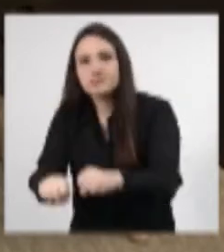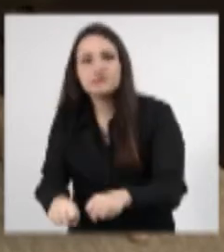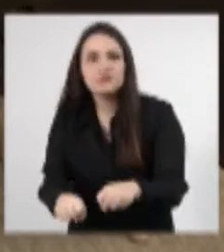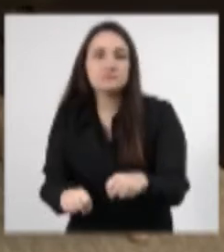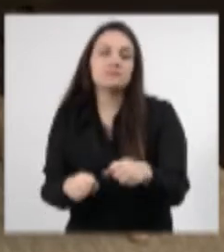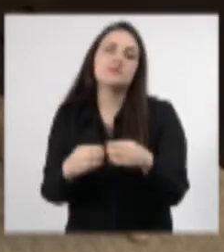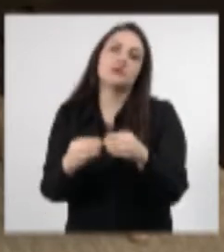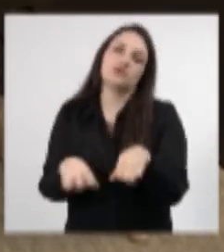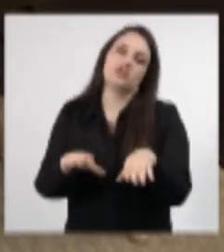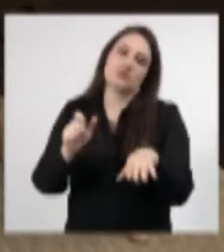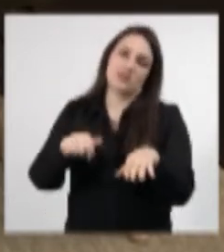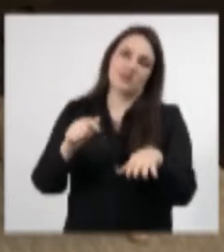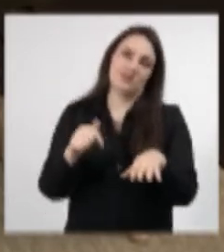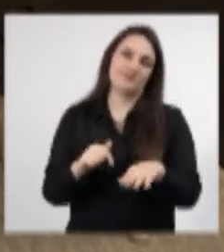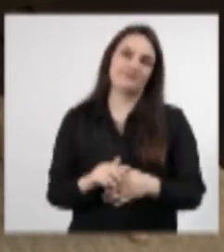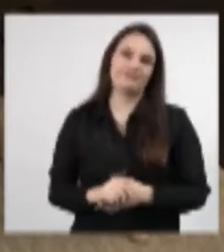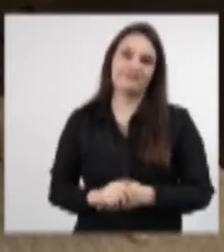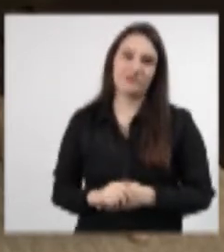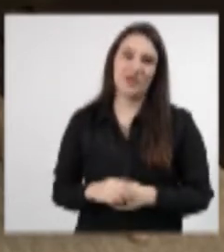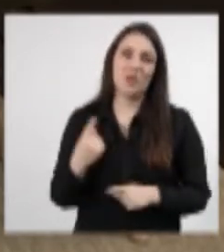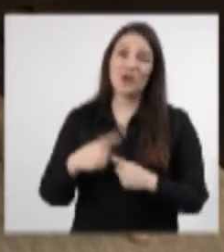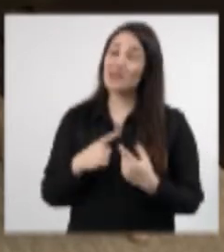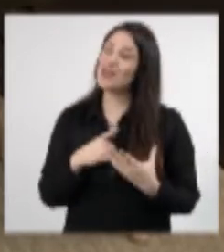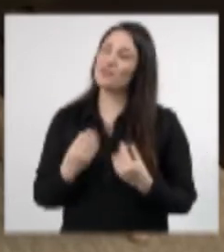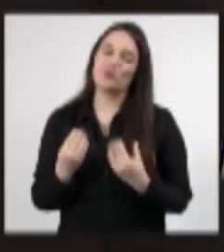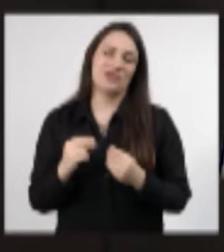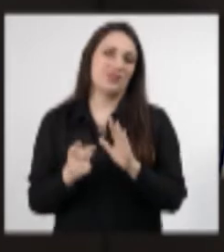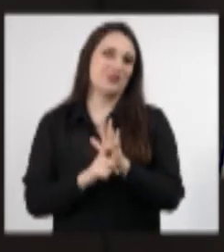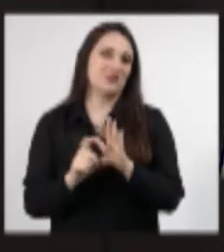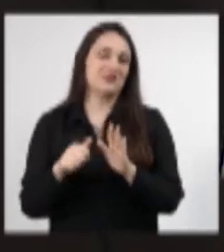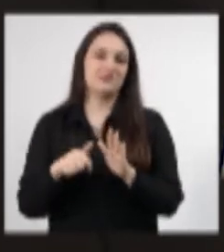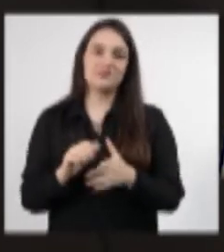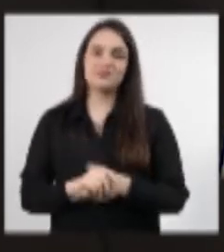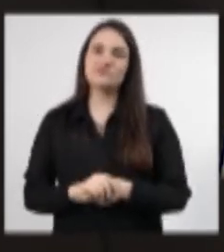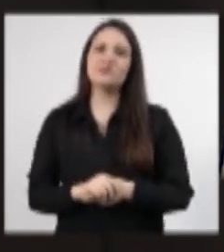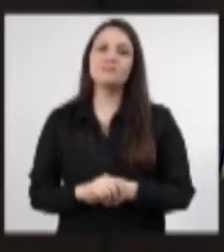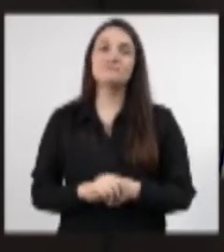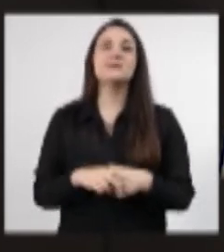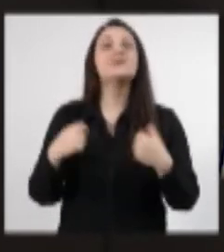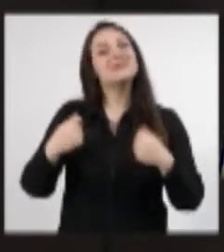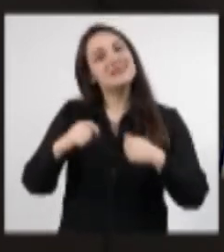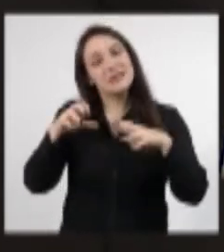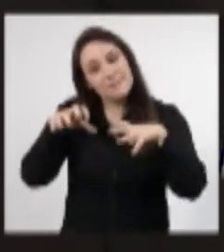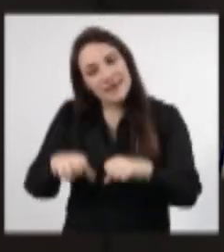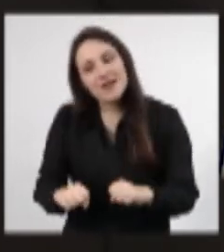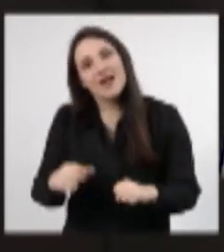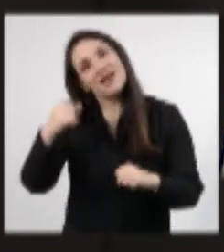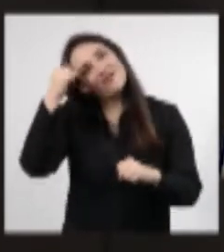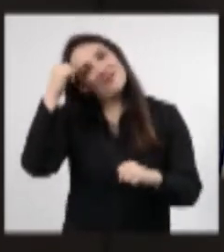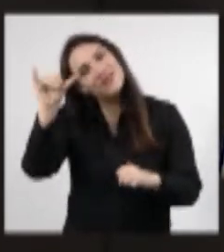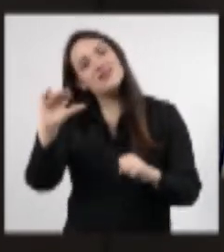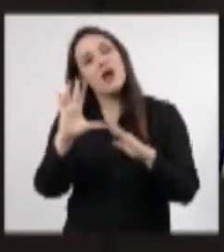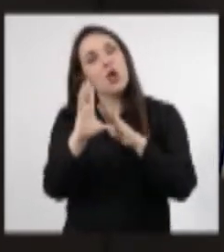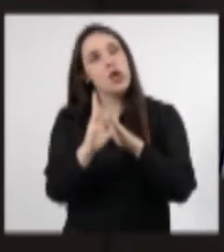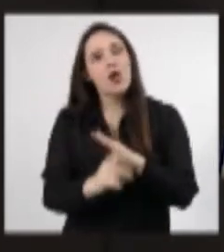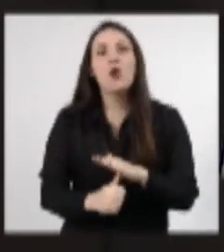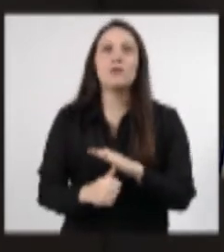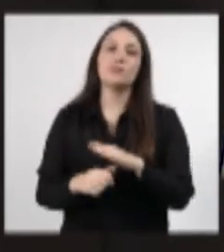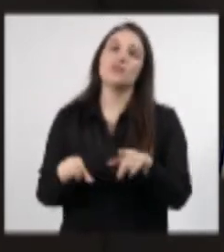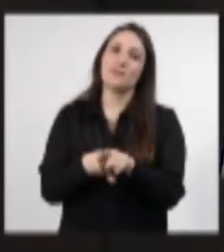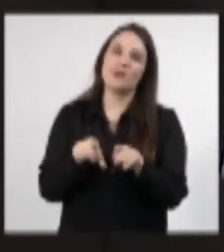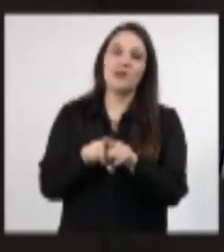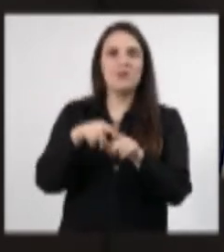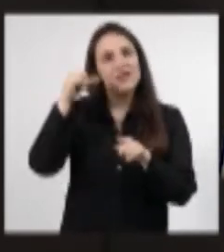sociedades e que atingem diretamente as nossas famílias. E é através desse combate doméstico que